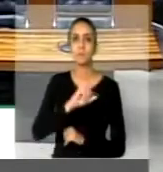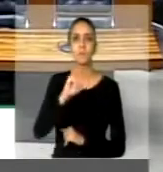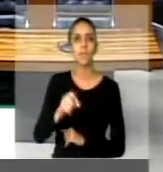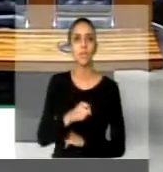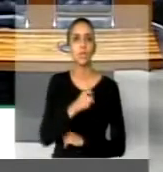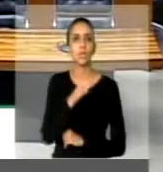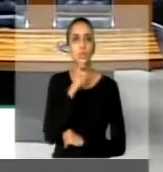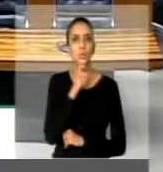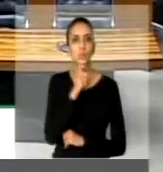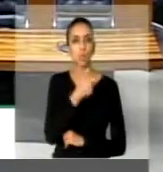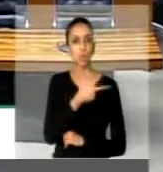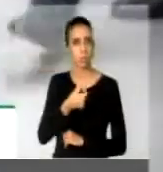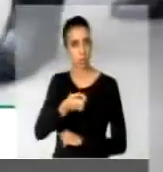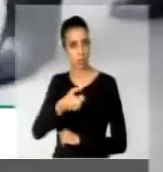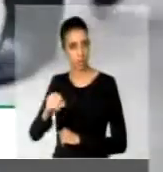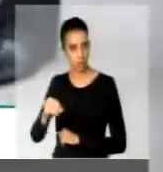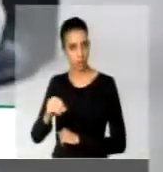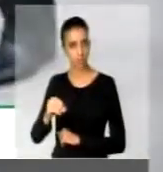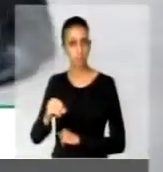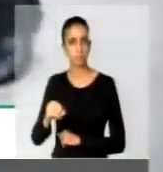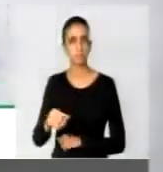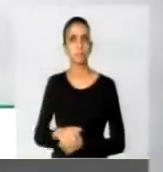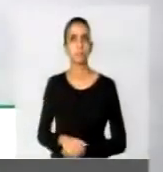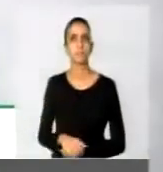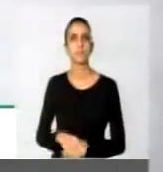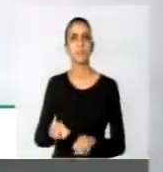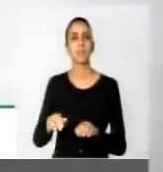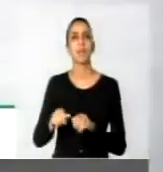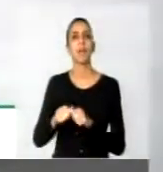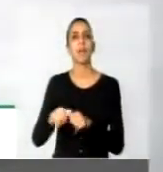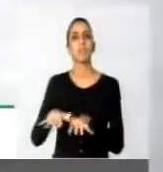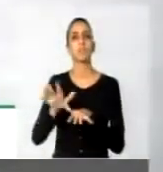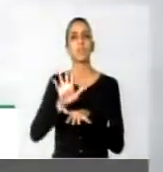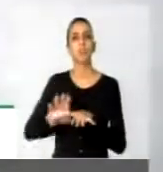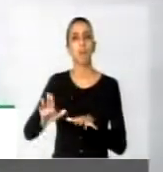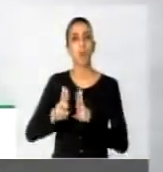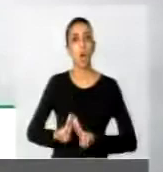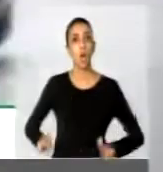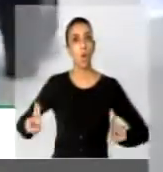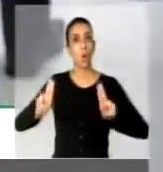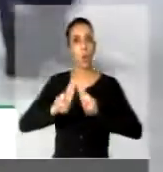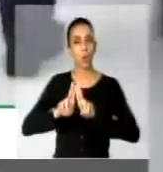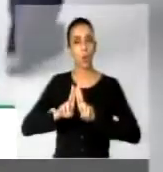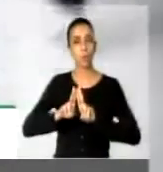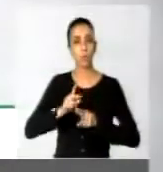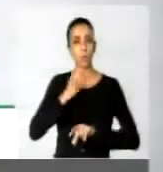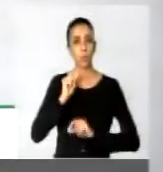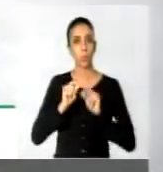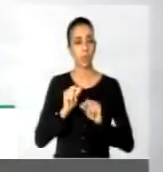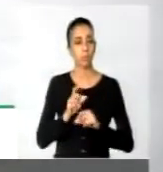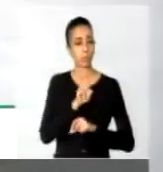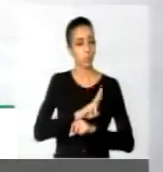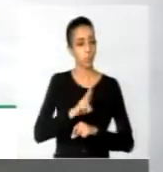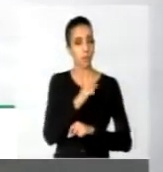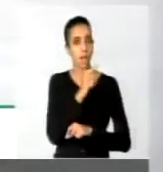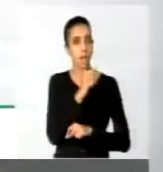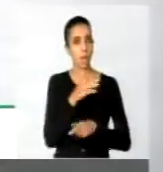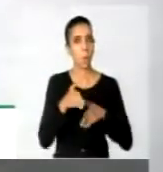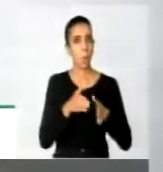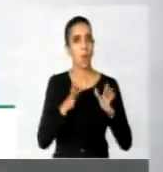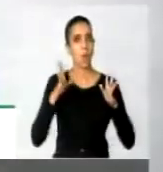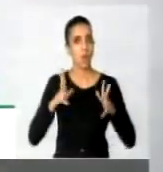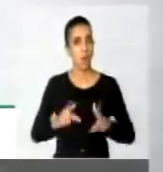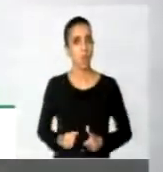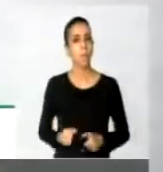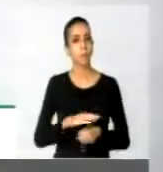em julho de 2010, a Assembleia Geral da ONU declarou que o acesso à água limpa e segura e ao